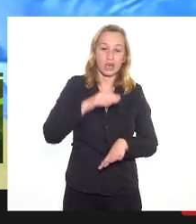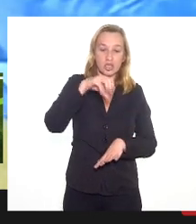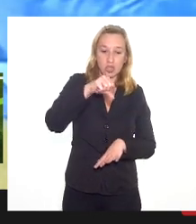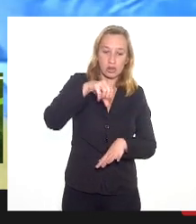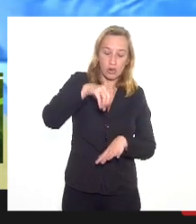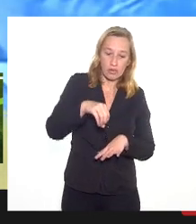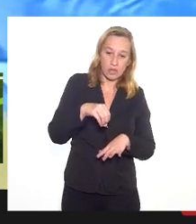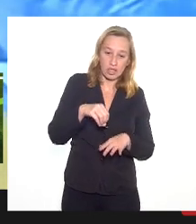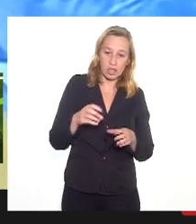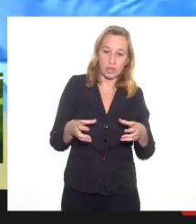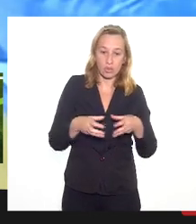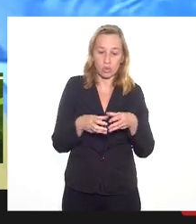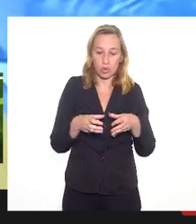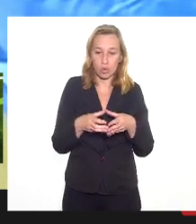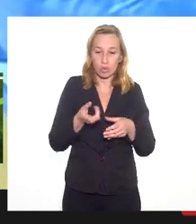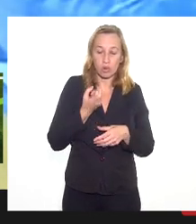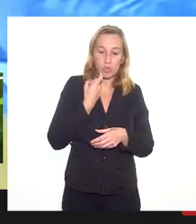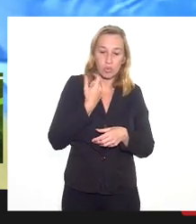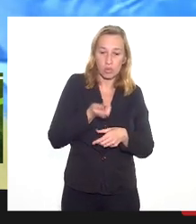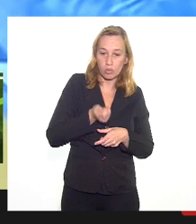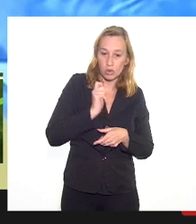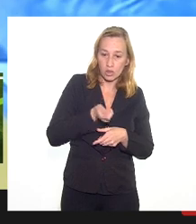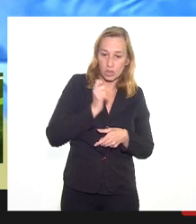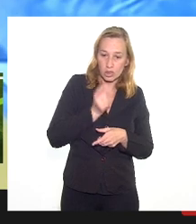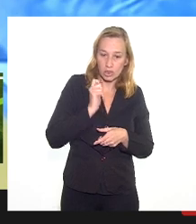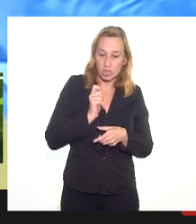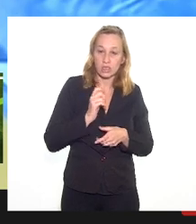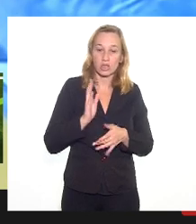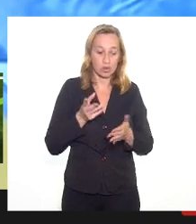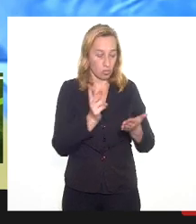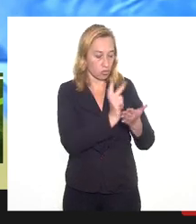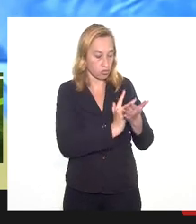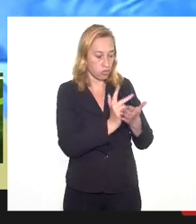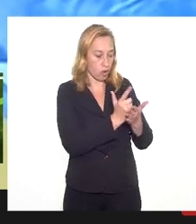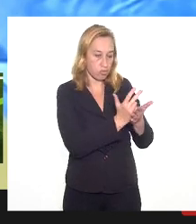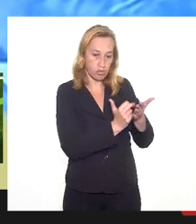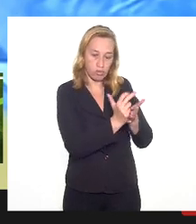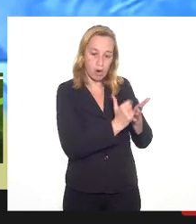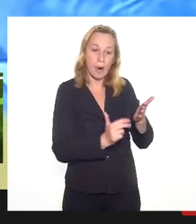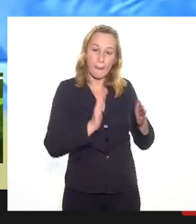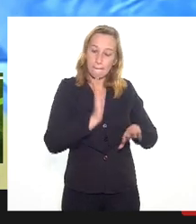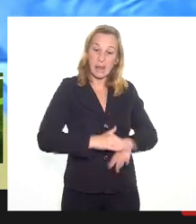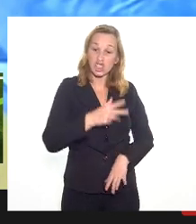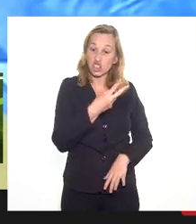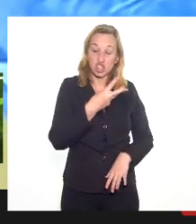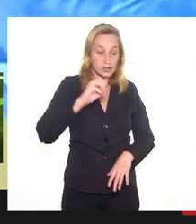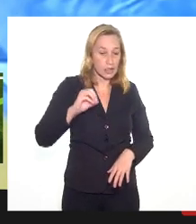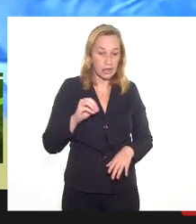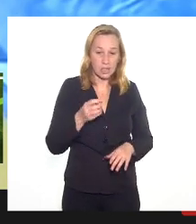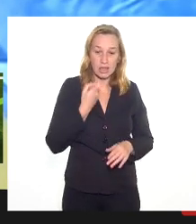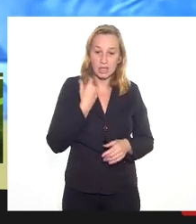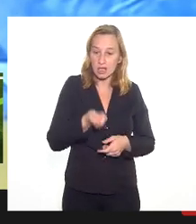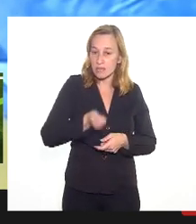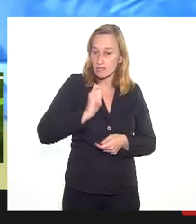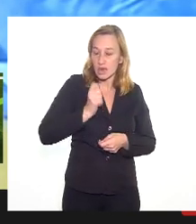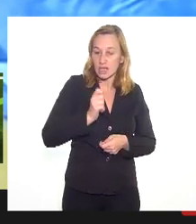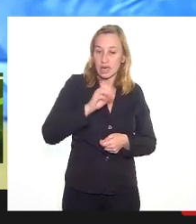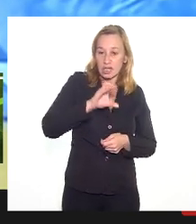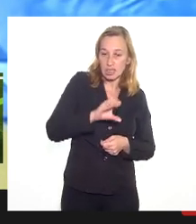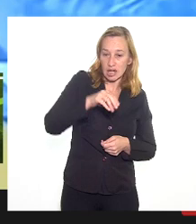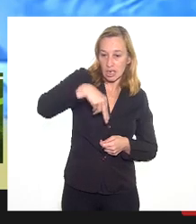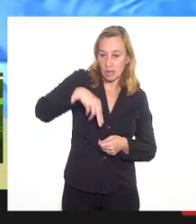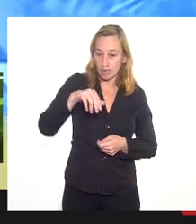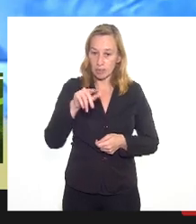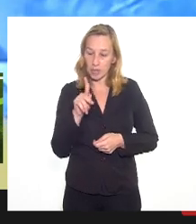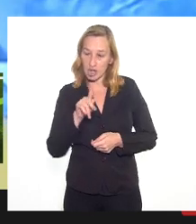comunidades pesqueiras. Dentro dessas, mapeado por nós, mais de 30 entidades de pesca com e sem CNPJ